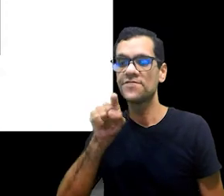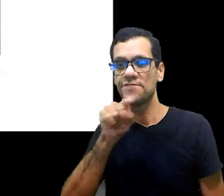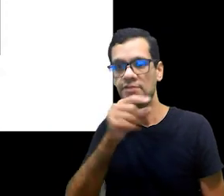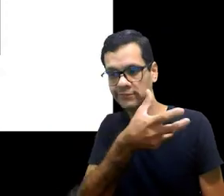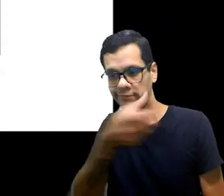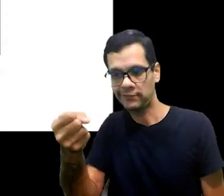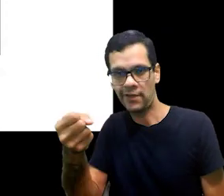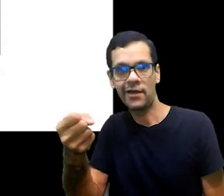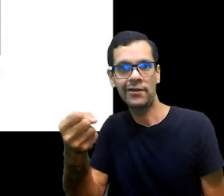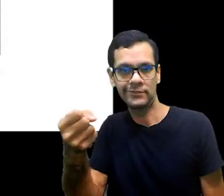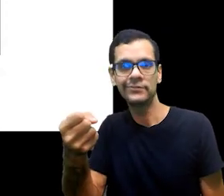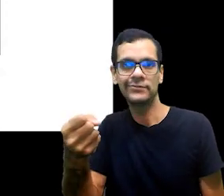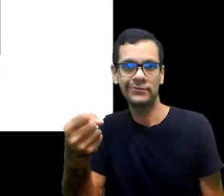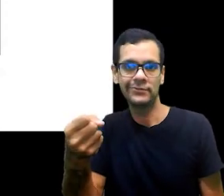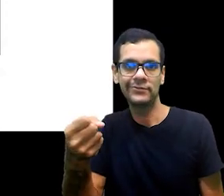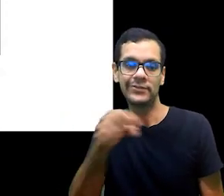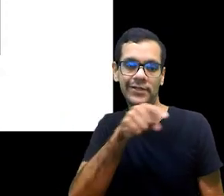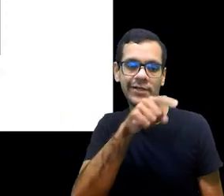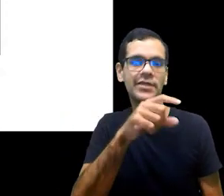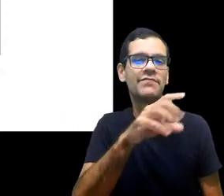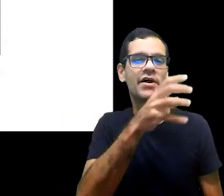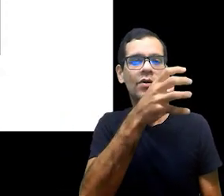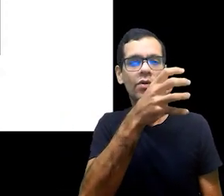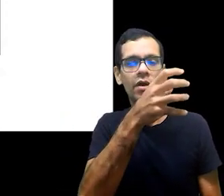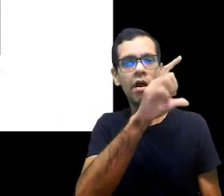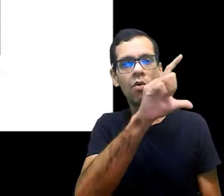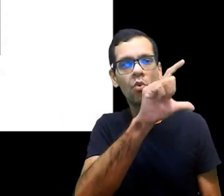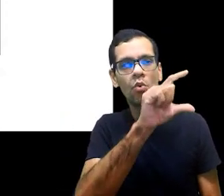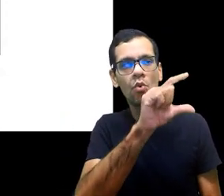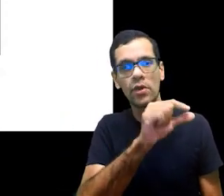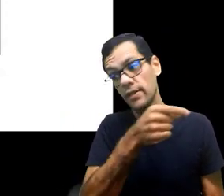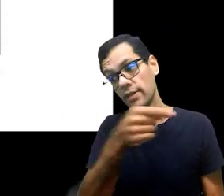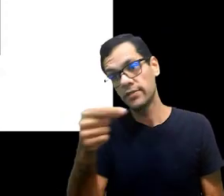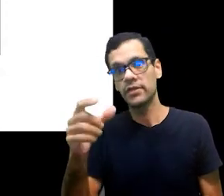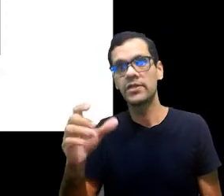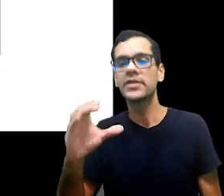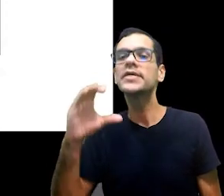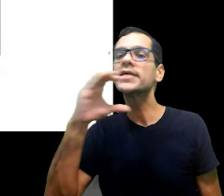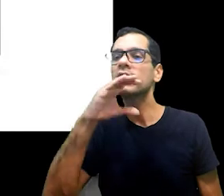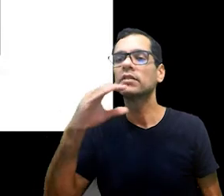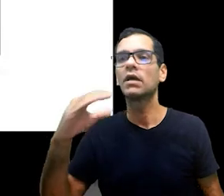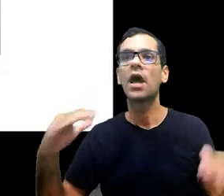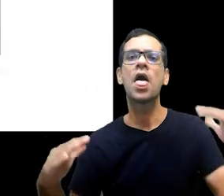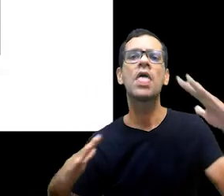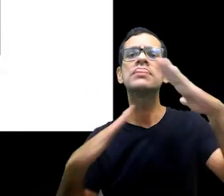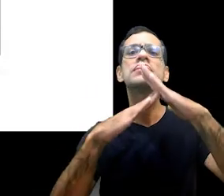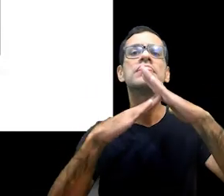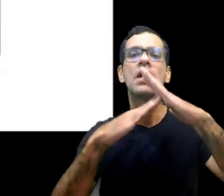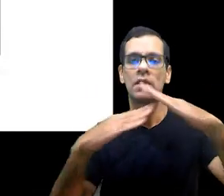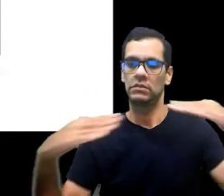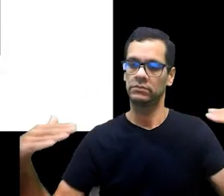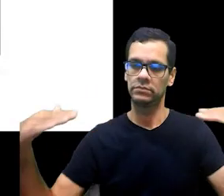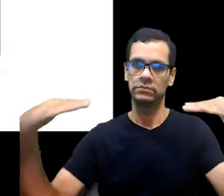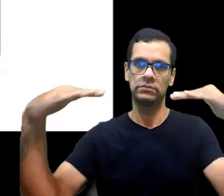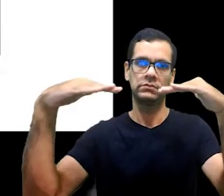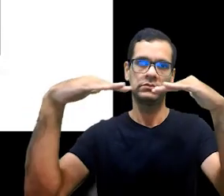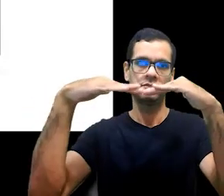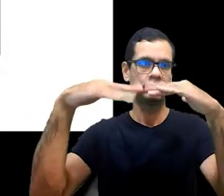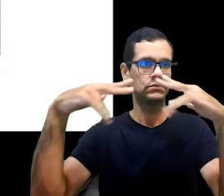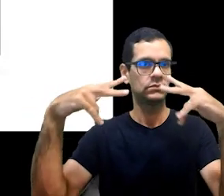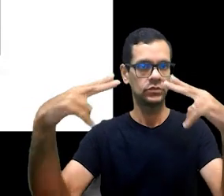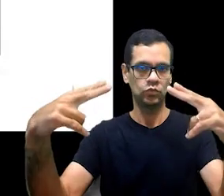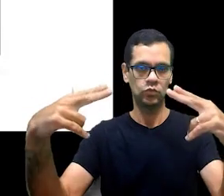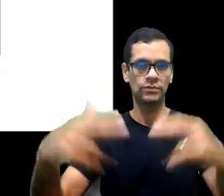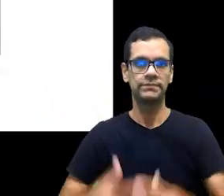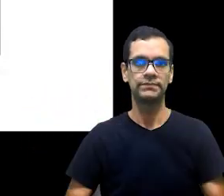para o corpo frio. O corpo quente esfria, o corpo frio aquece. E qual é o limite disso? O limite é quando eles atingirem uma